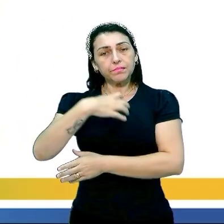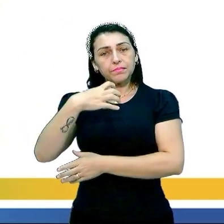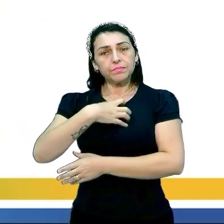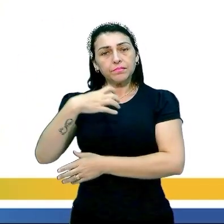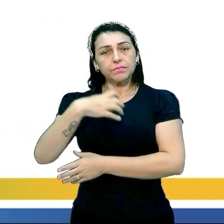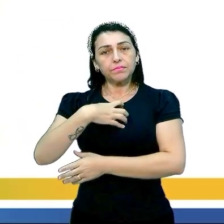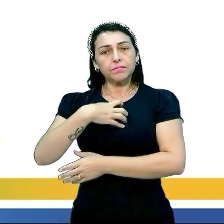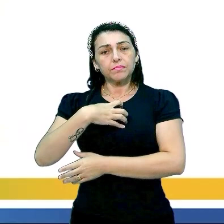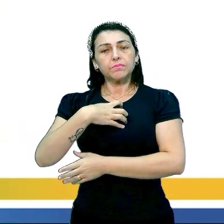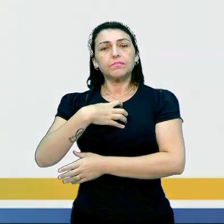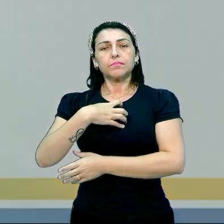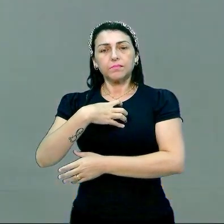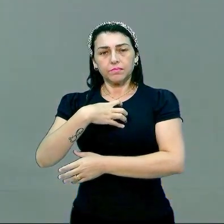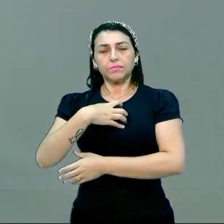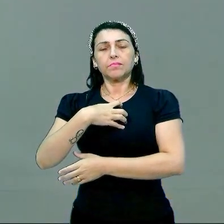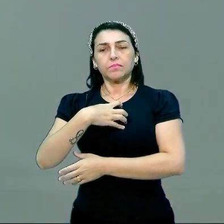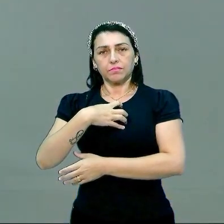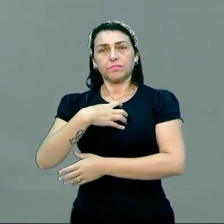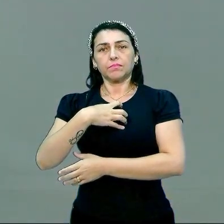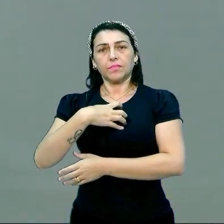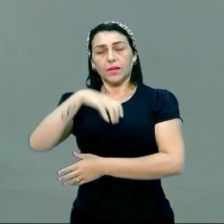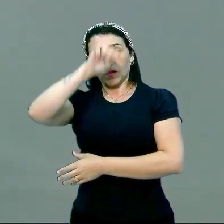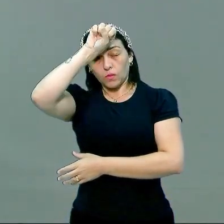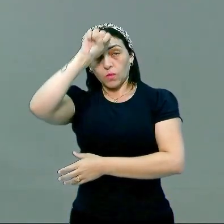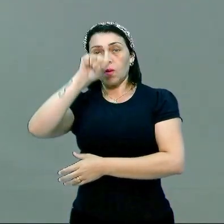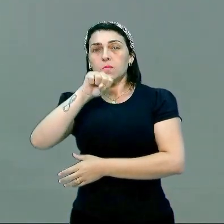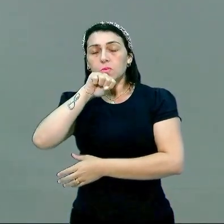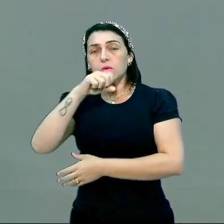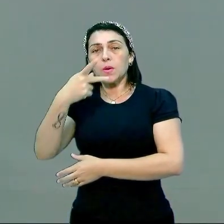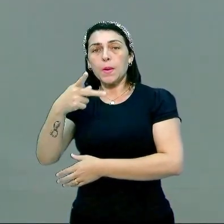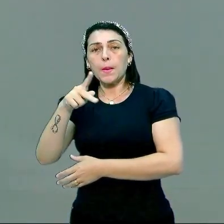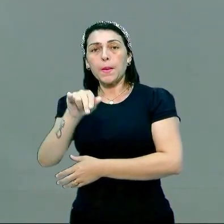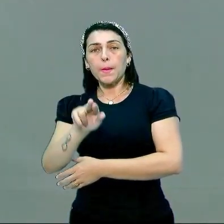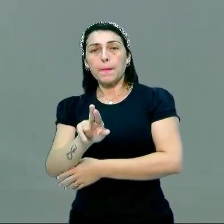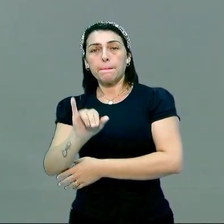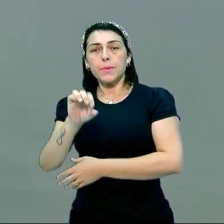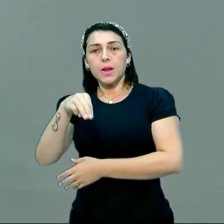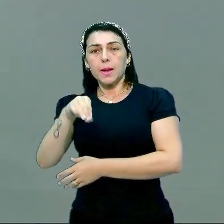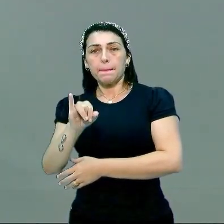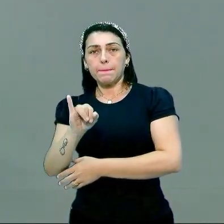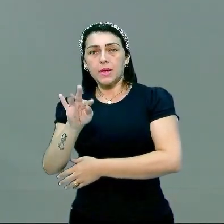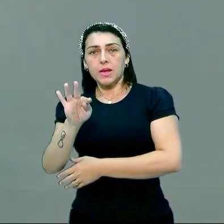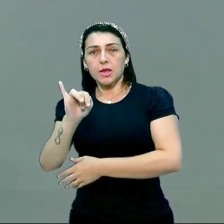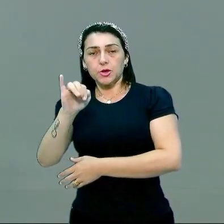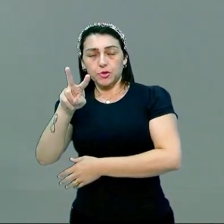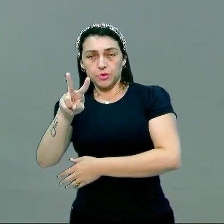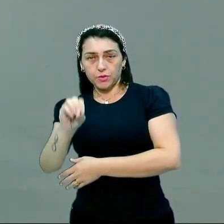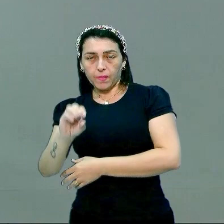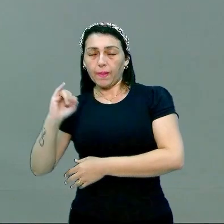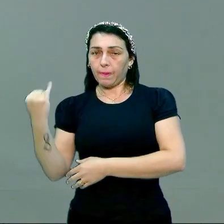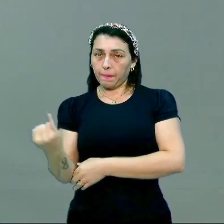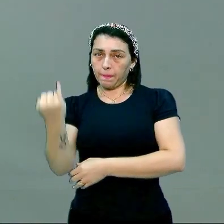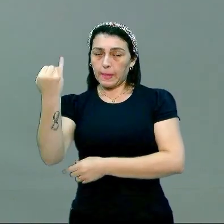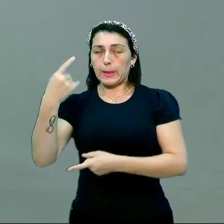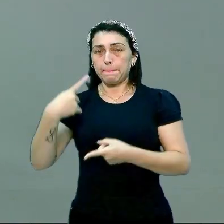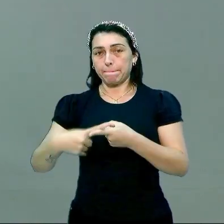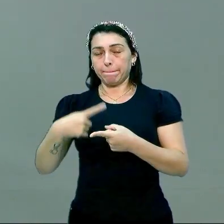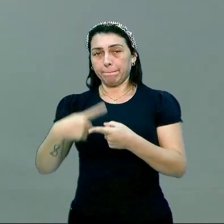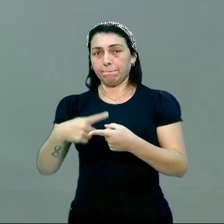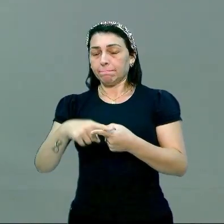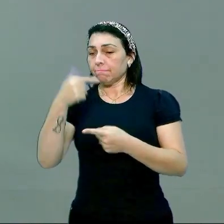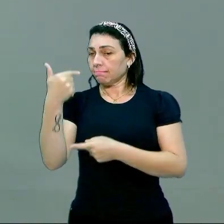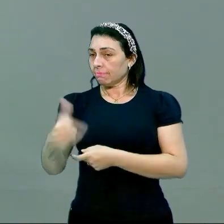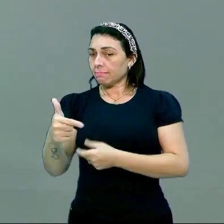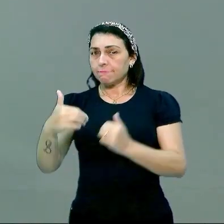é o comunismo primitivo. Esse modo de produção, ele é importante porque ele